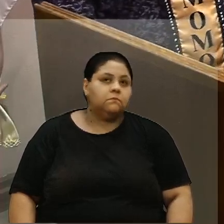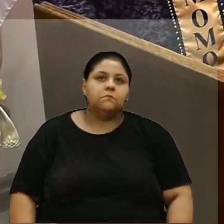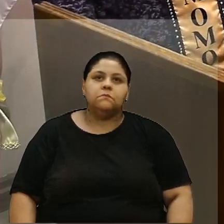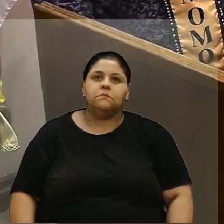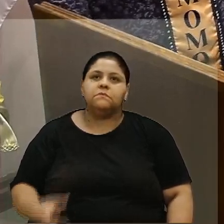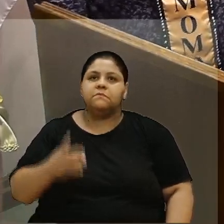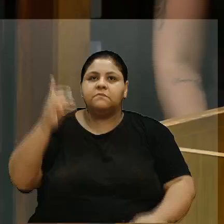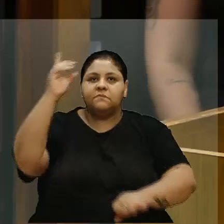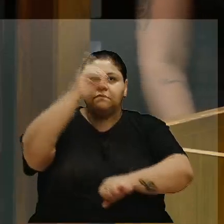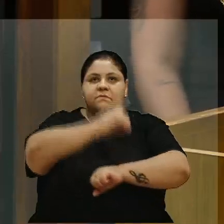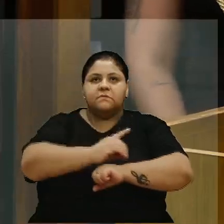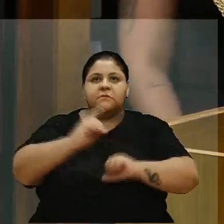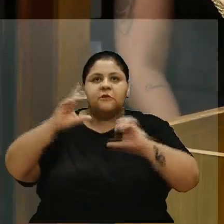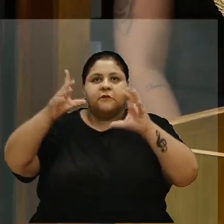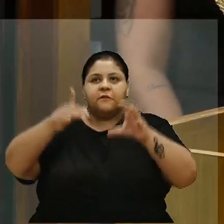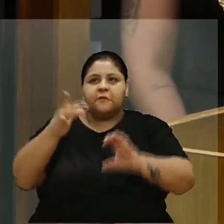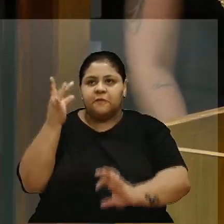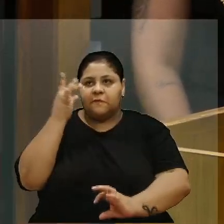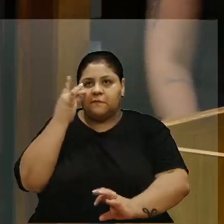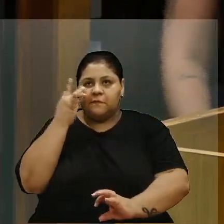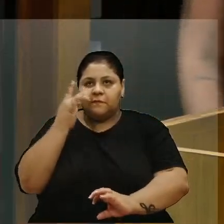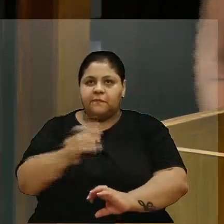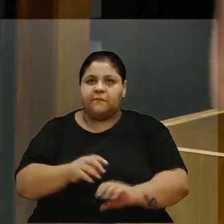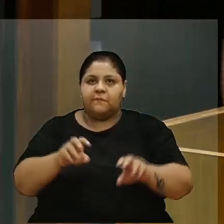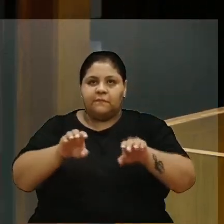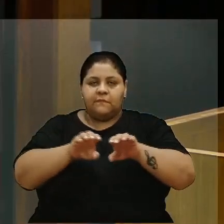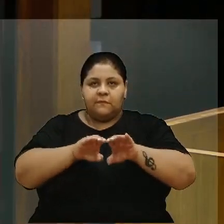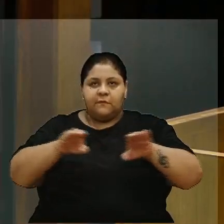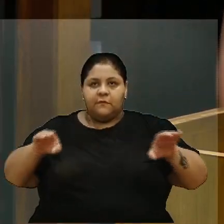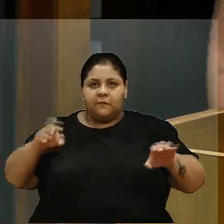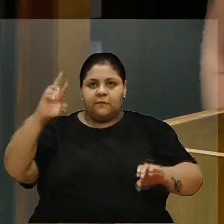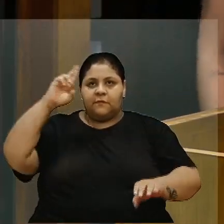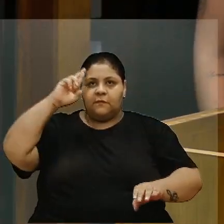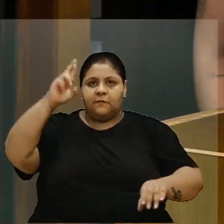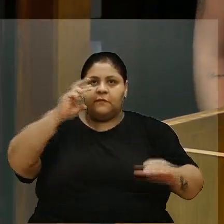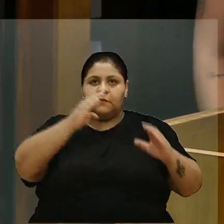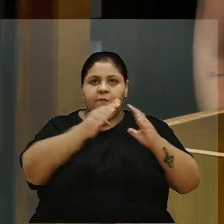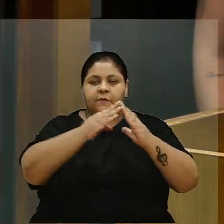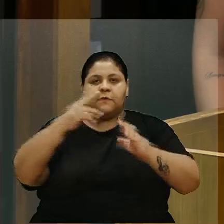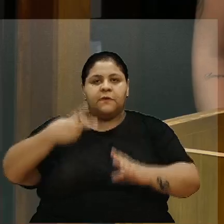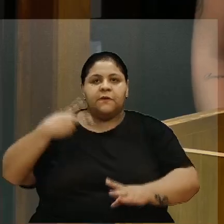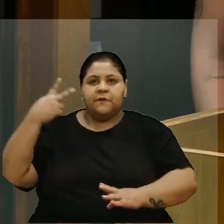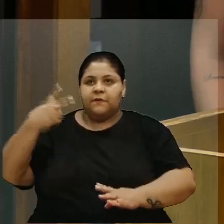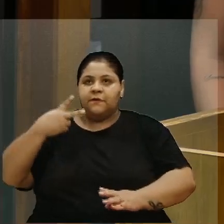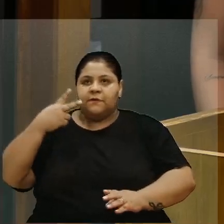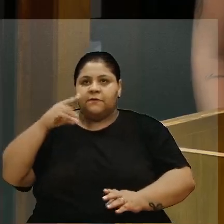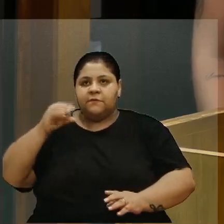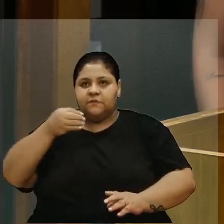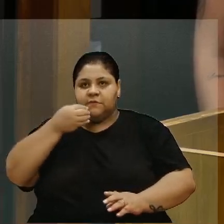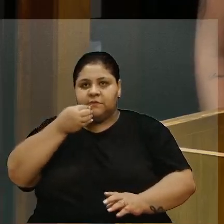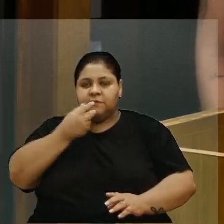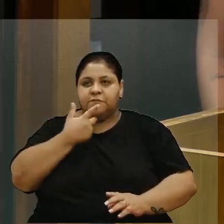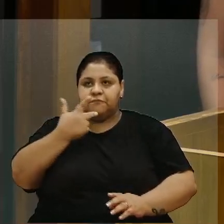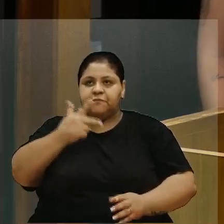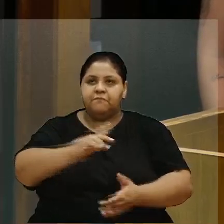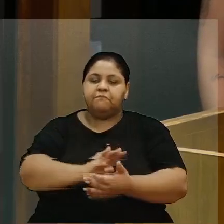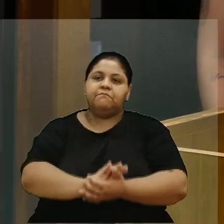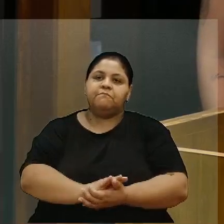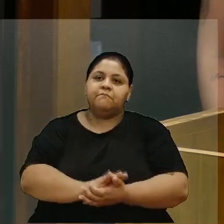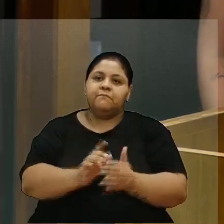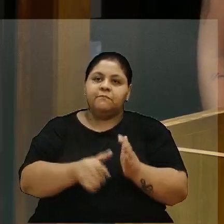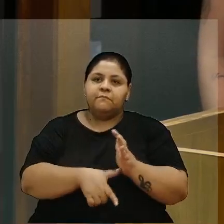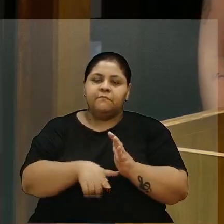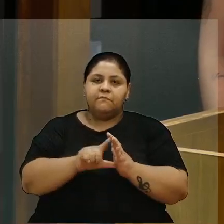Bom dia a todos os presentes, à mesa da diretoria, à casa, aos vereadores por esta oportunidade de fala. Antecipo